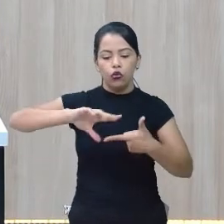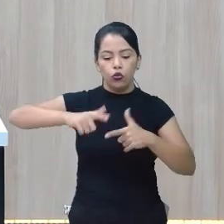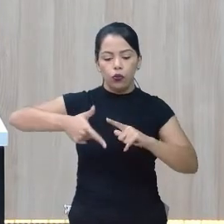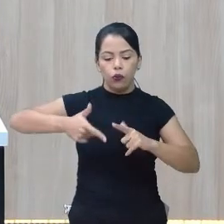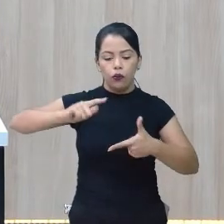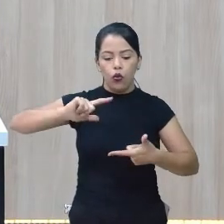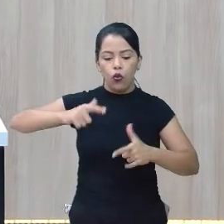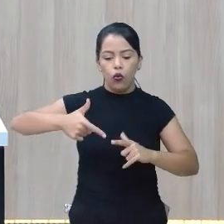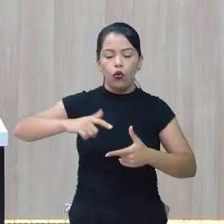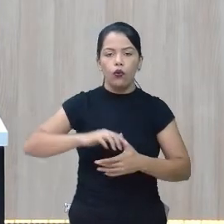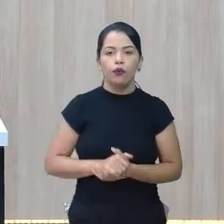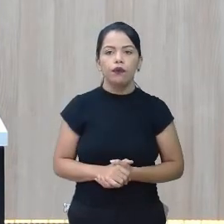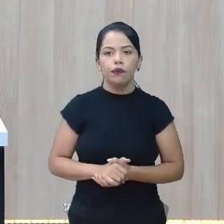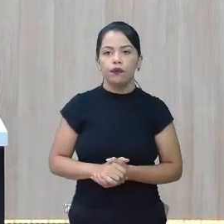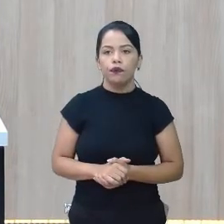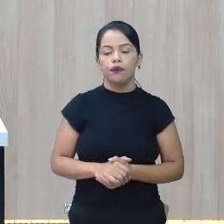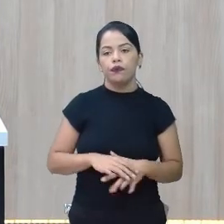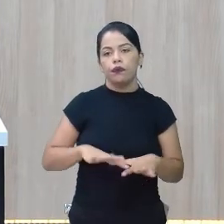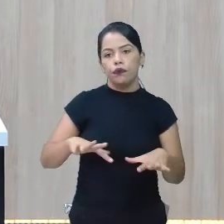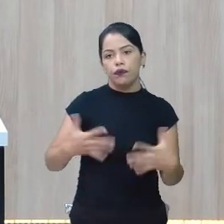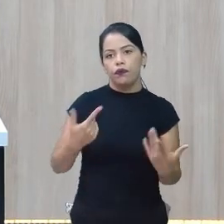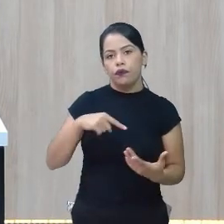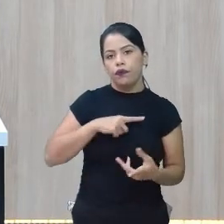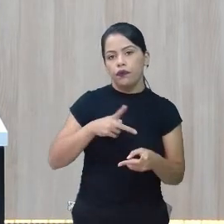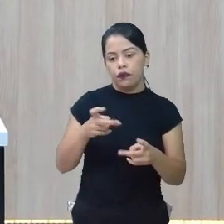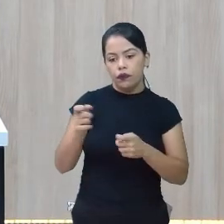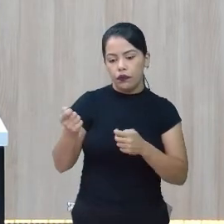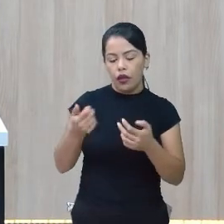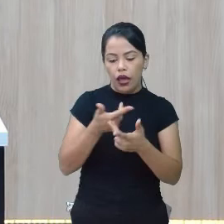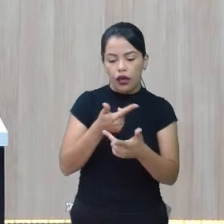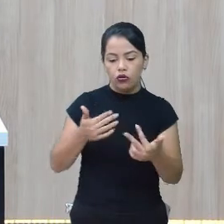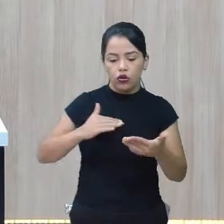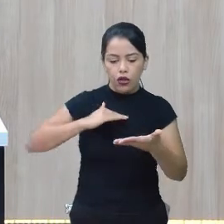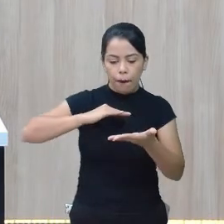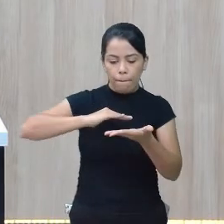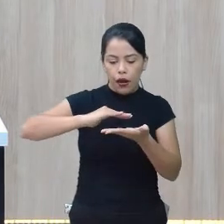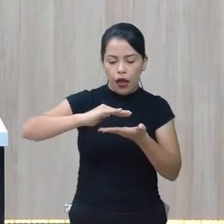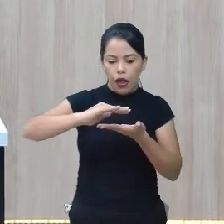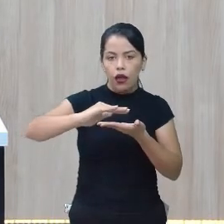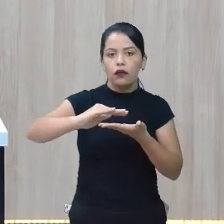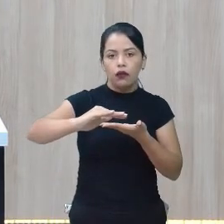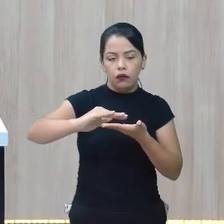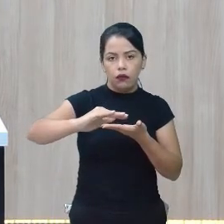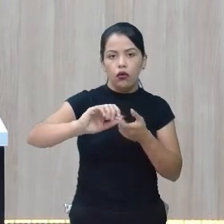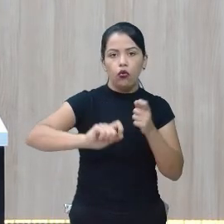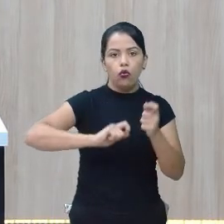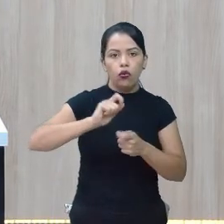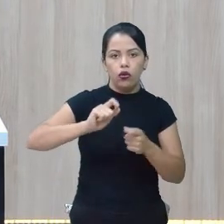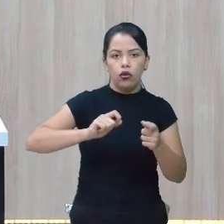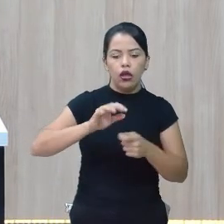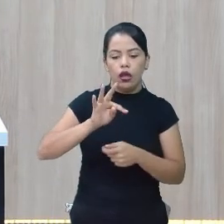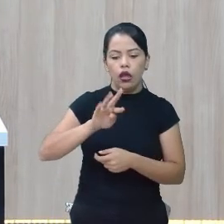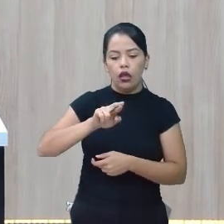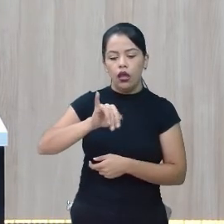são planas. E a gente já viu outras aulas que diferenciam o que é plano e o que é tridimensional. Mas quando a gente